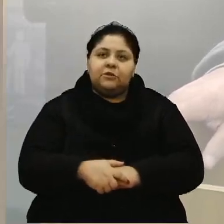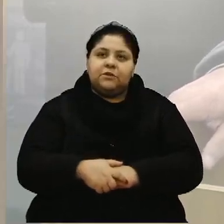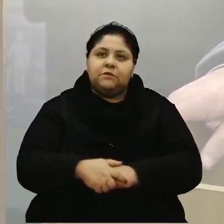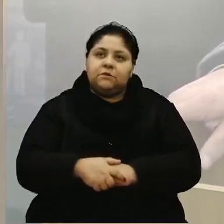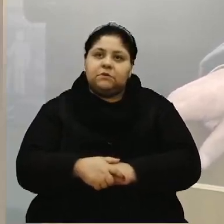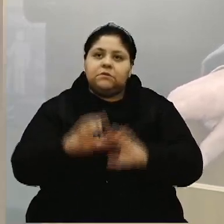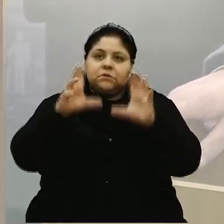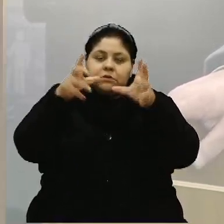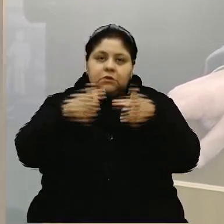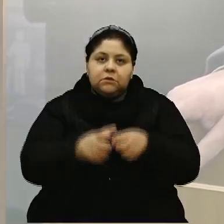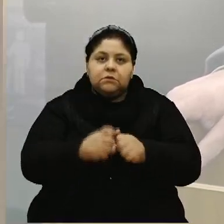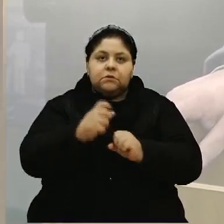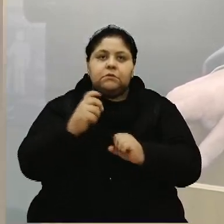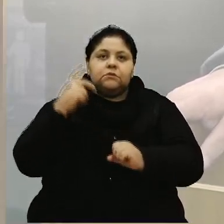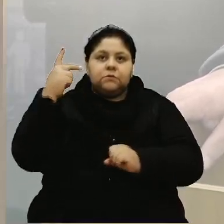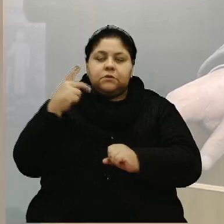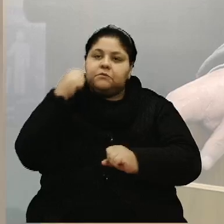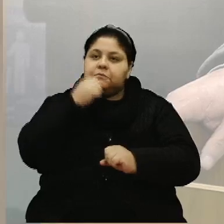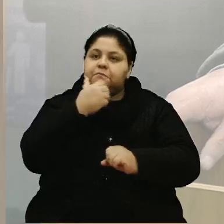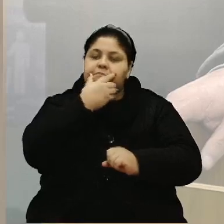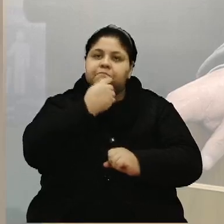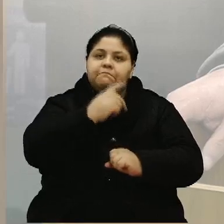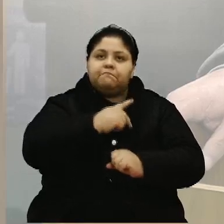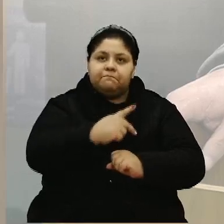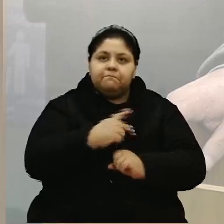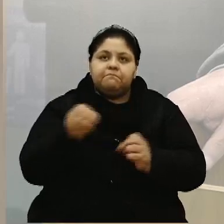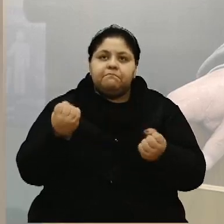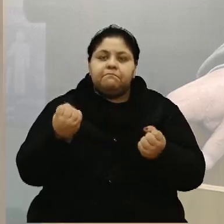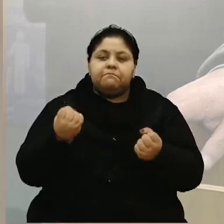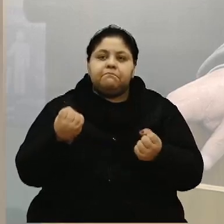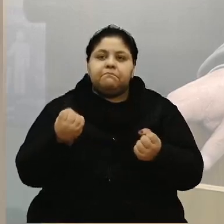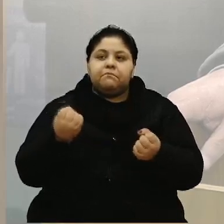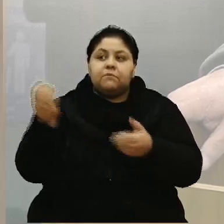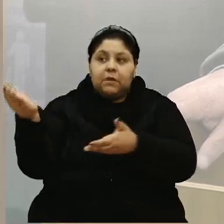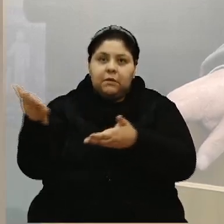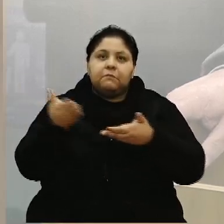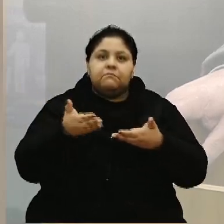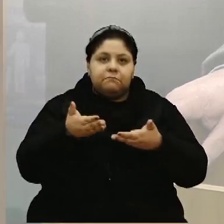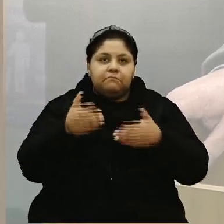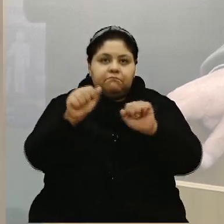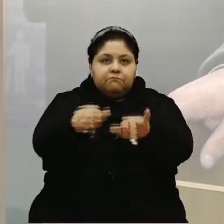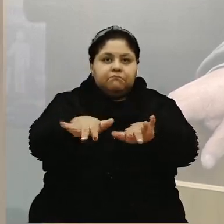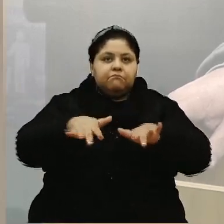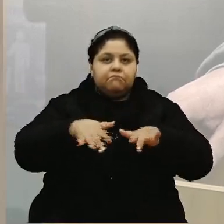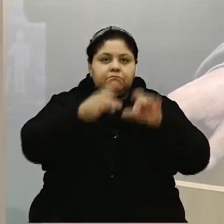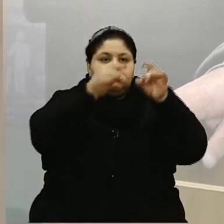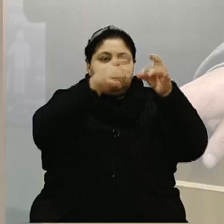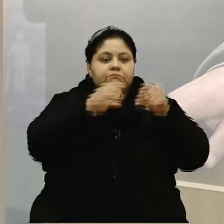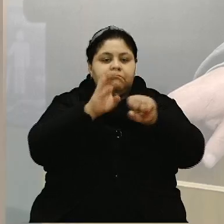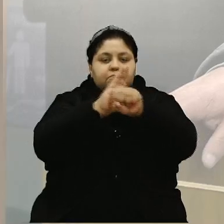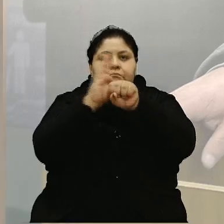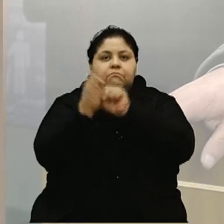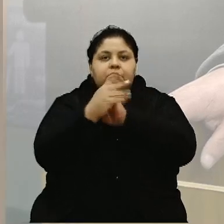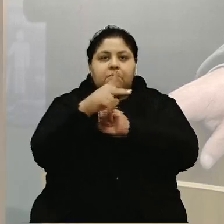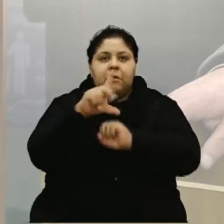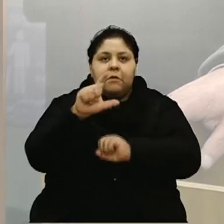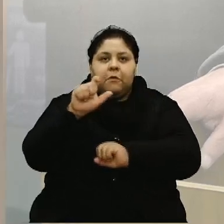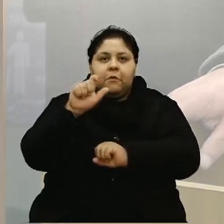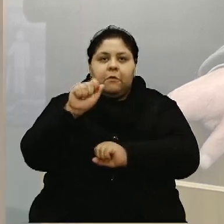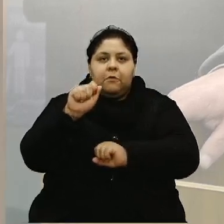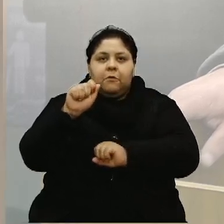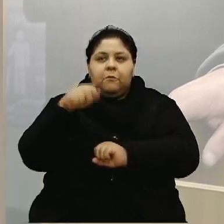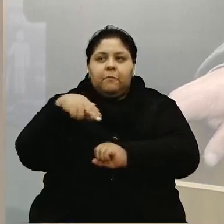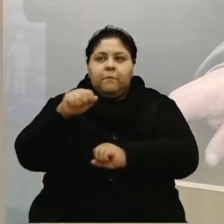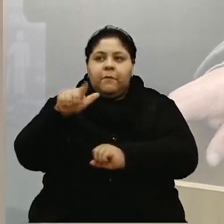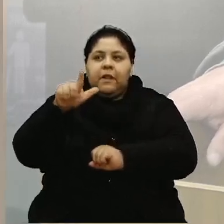bom dia aos demais colegas, bom dia aos nossos visitantes, especialmente o pessoal do Planalto.